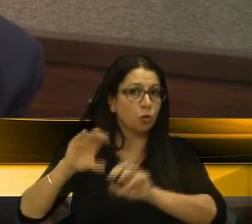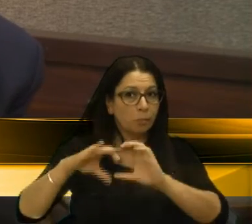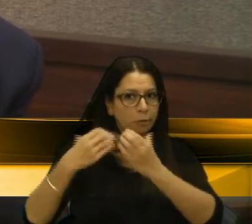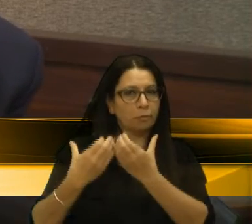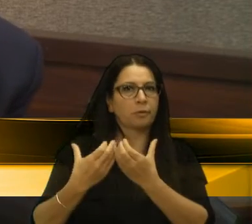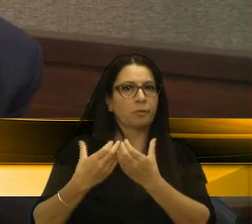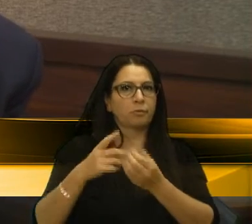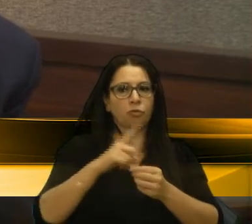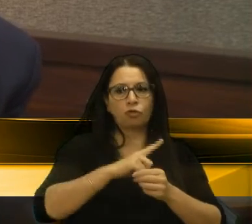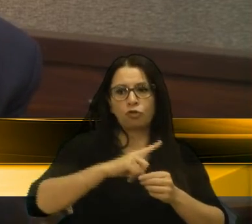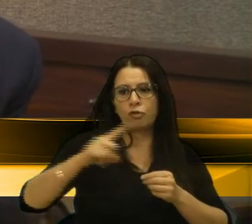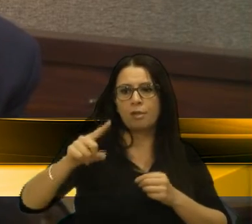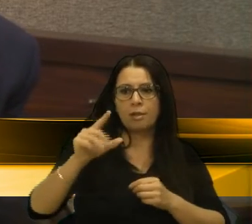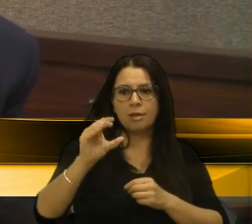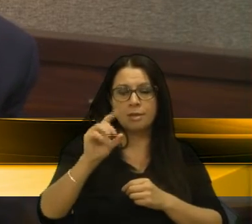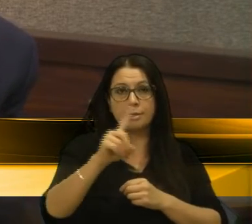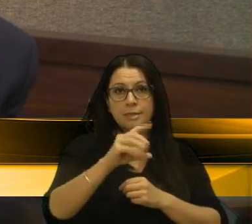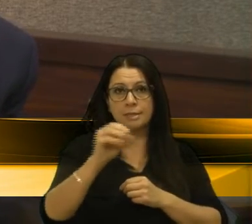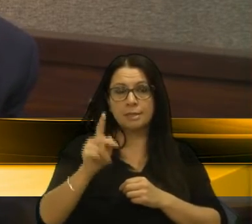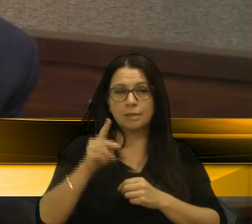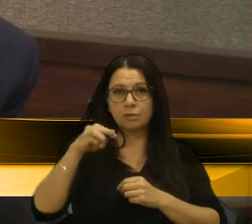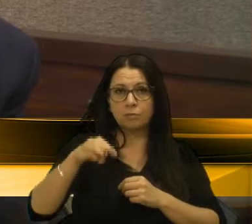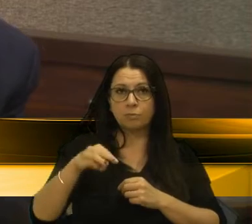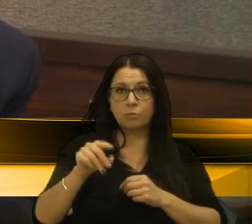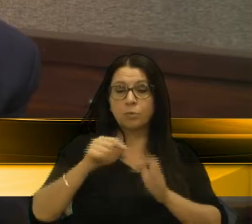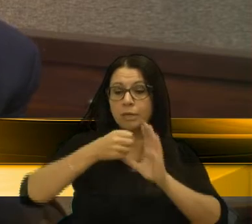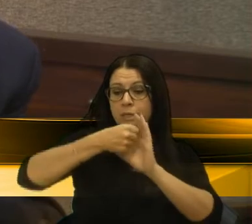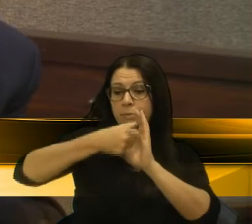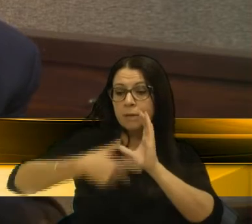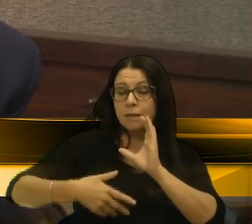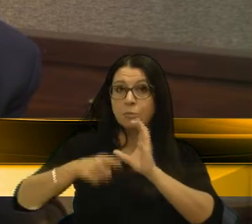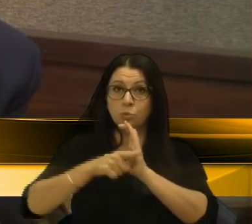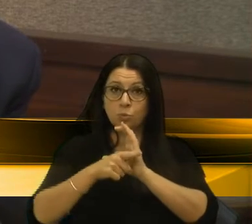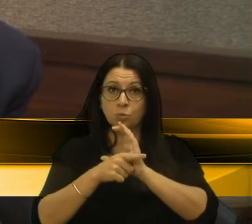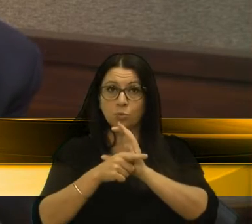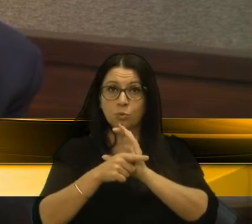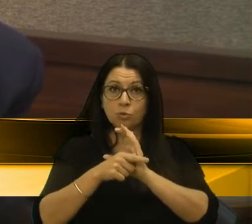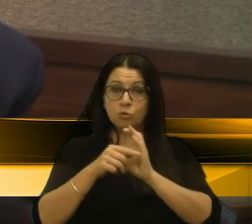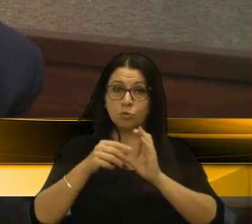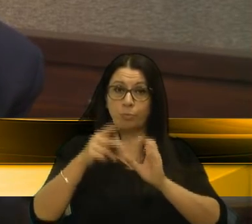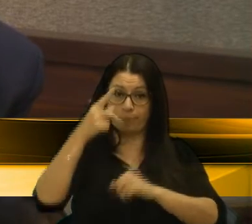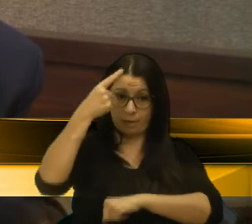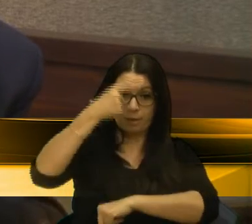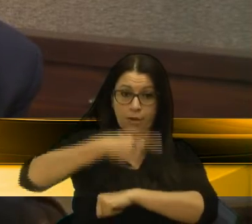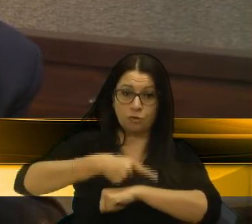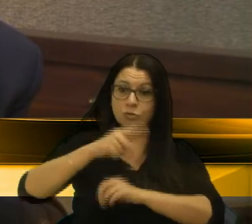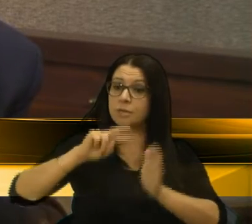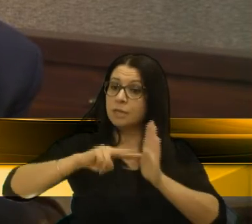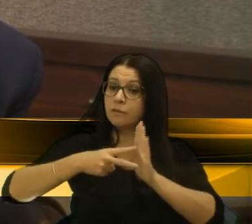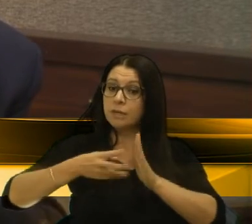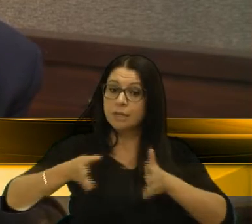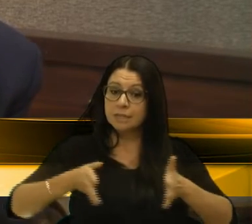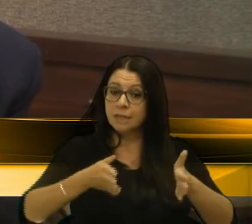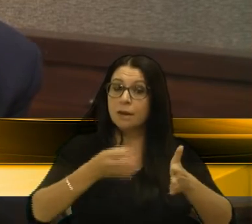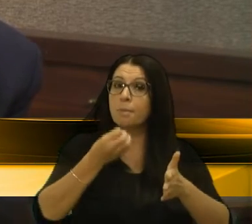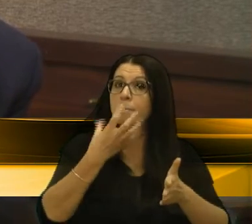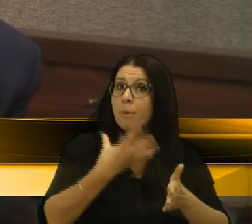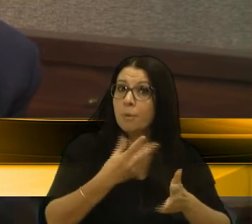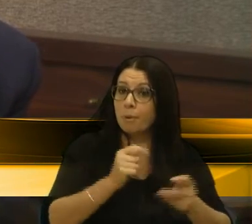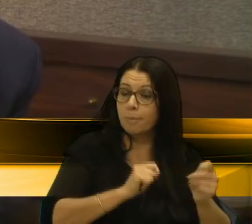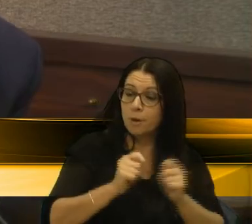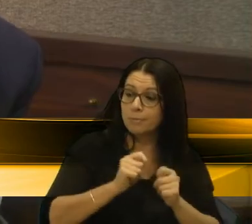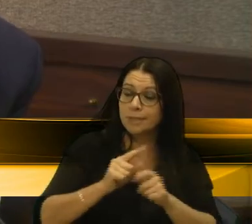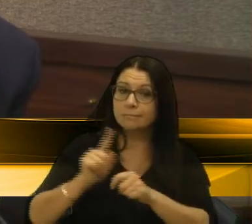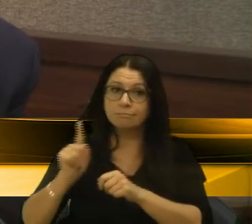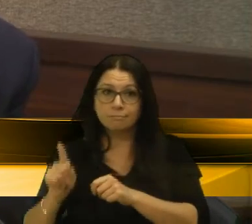100 quilômetros, porque o conceito de pedágio é estrada boa, para que aquilo que tu economiza numa estrada boa, tu